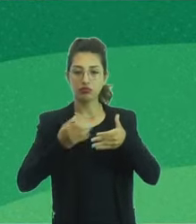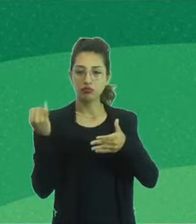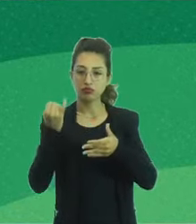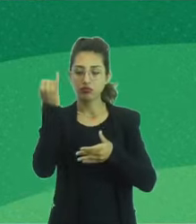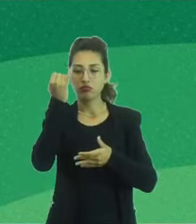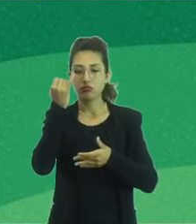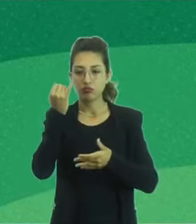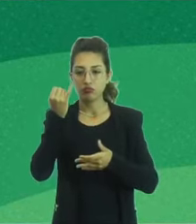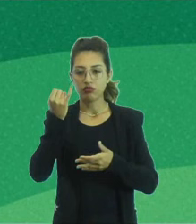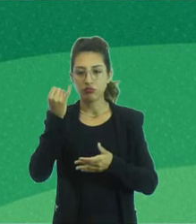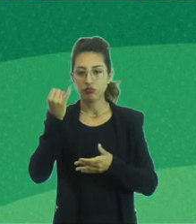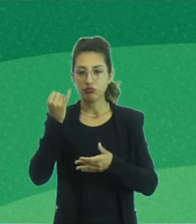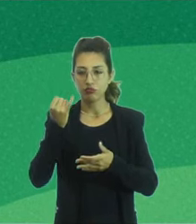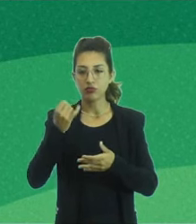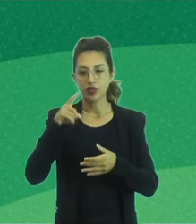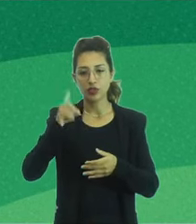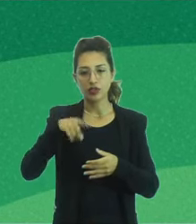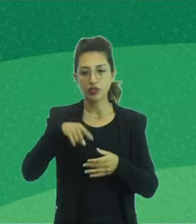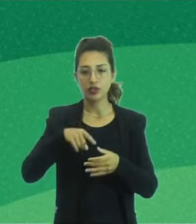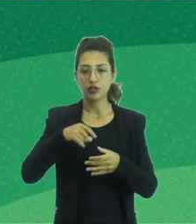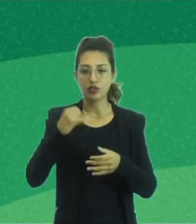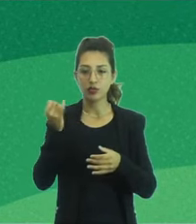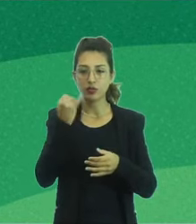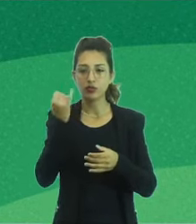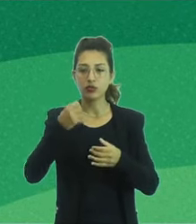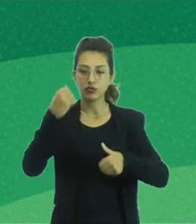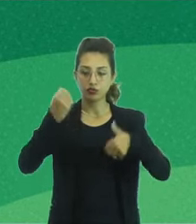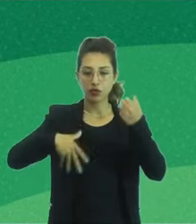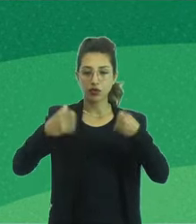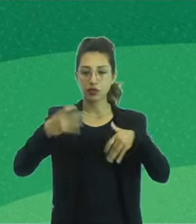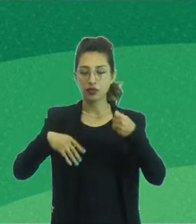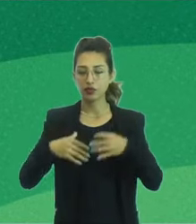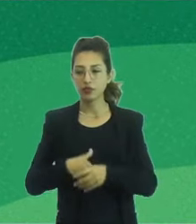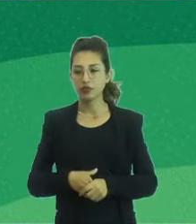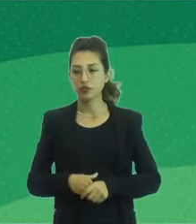acho que é importante a gente falar sobre isso